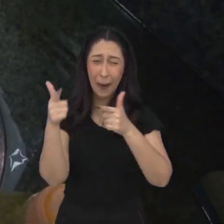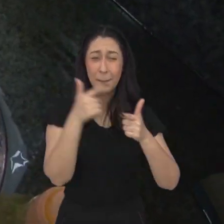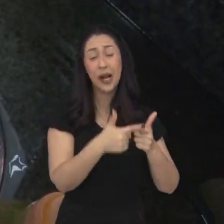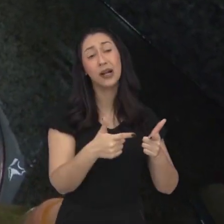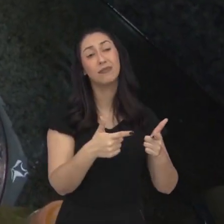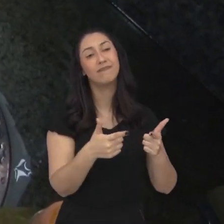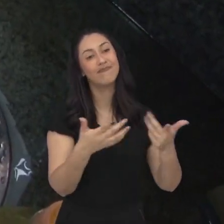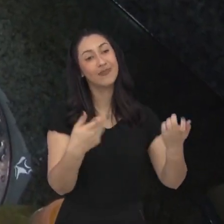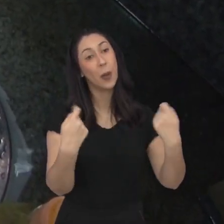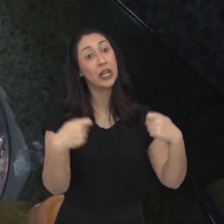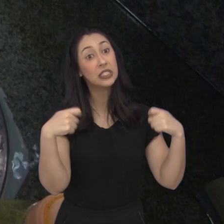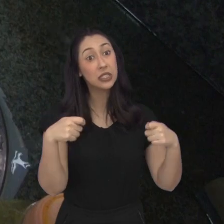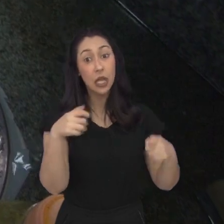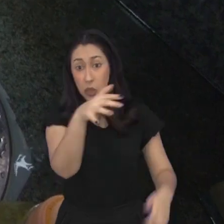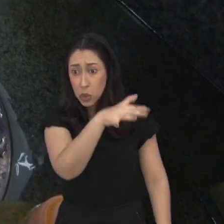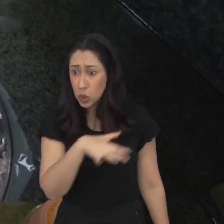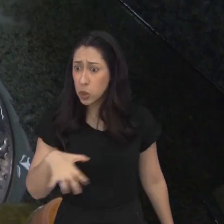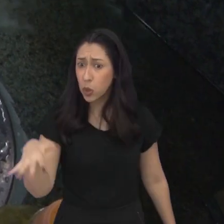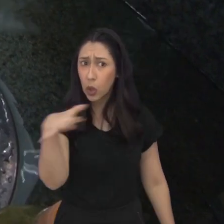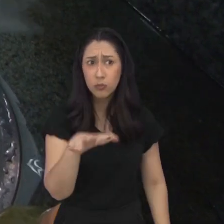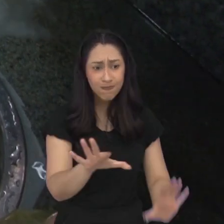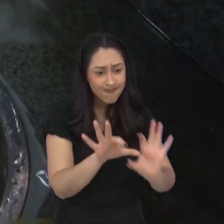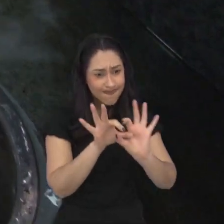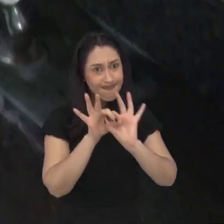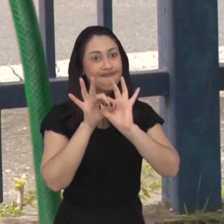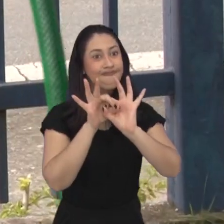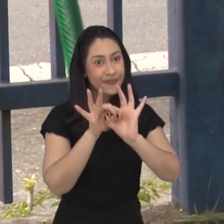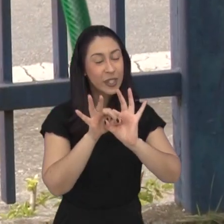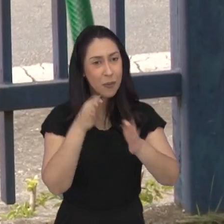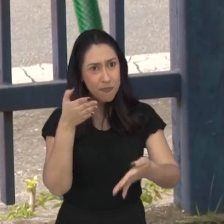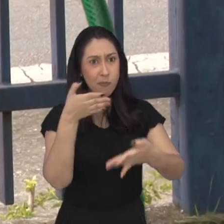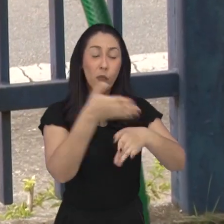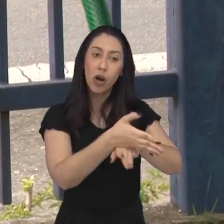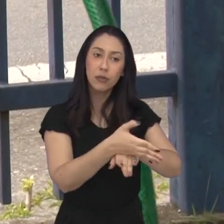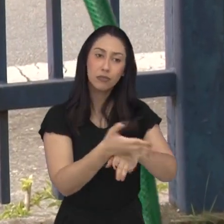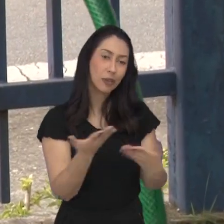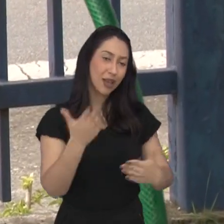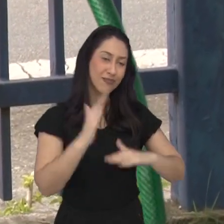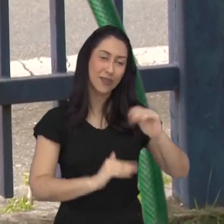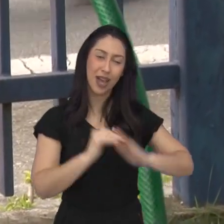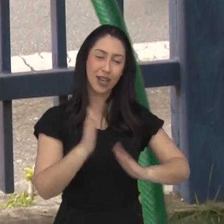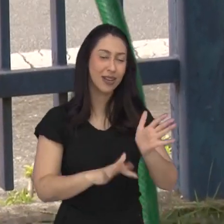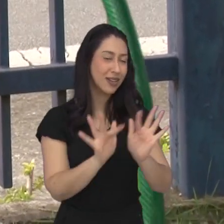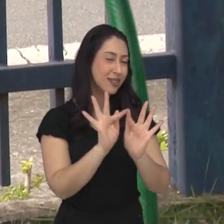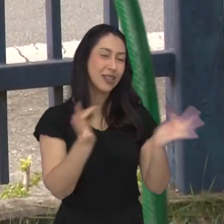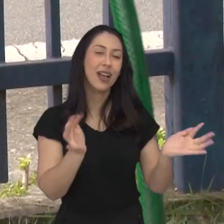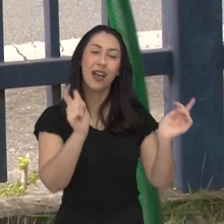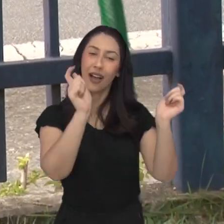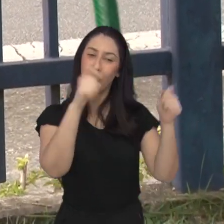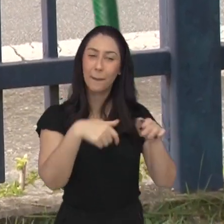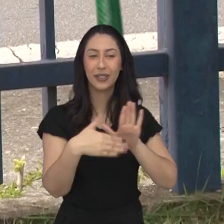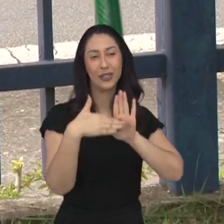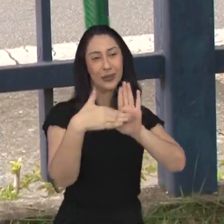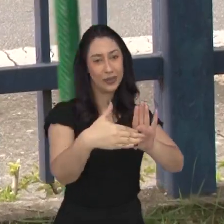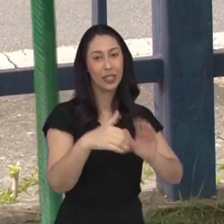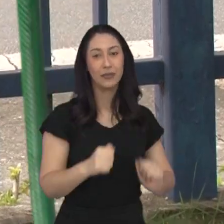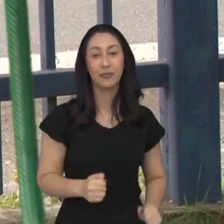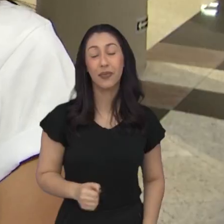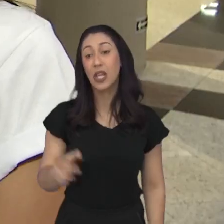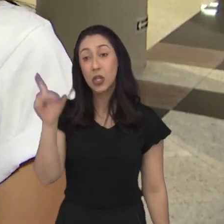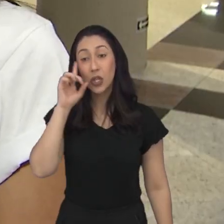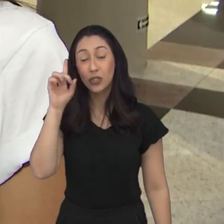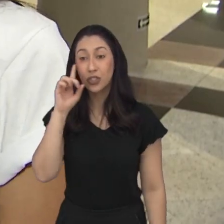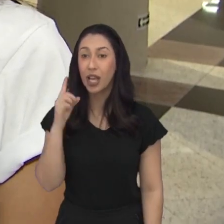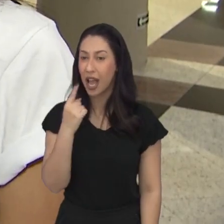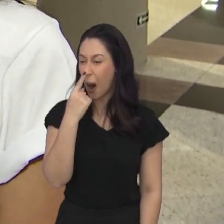esses problemas exige o envolvimento de toda a comunidade e atitudes simples do dia a dia podem fazer a diferença.